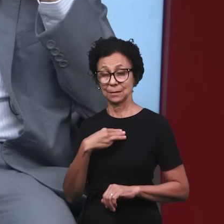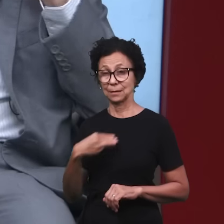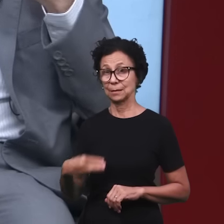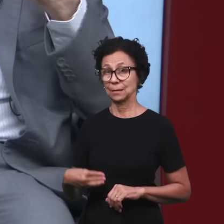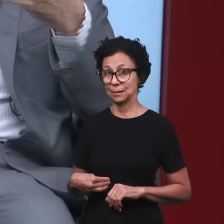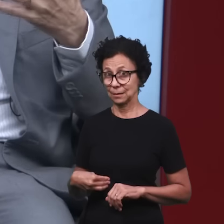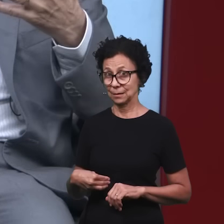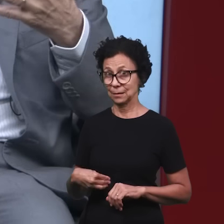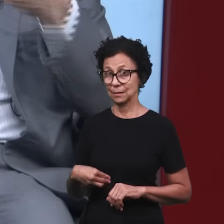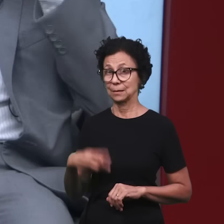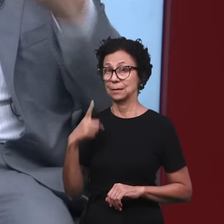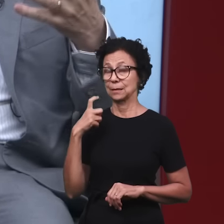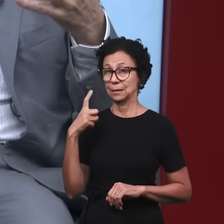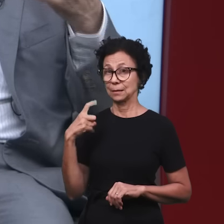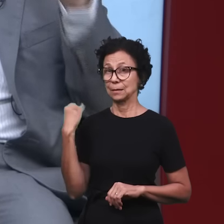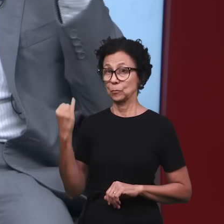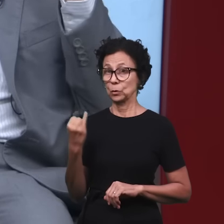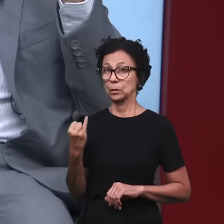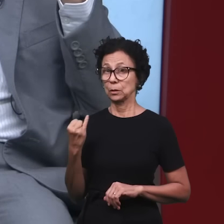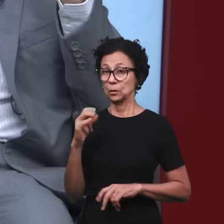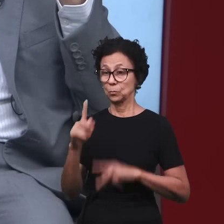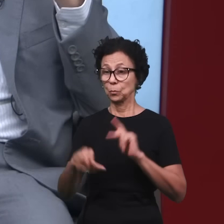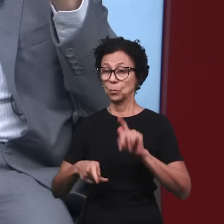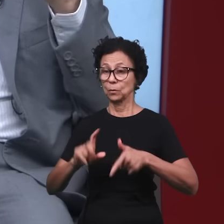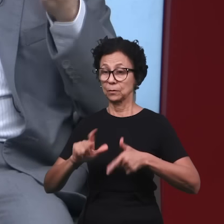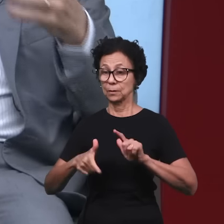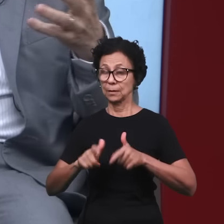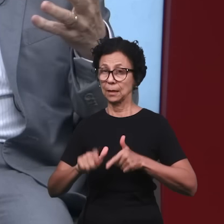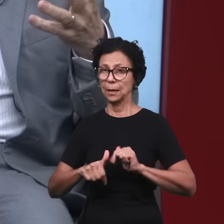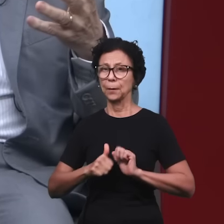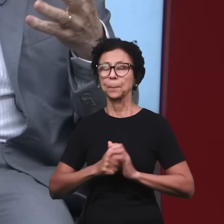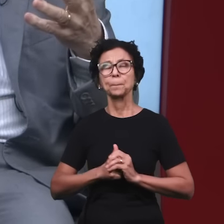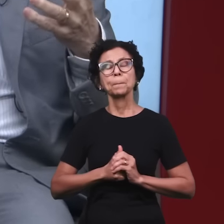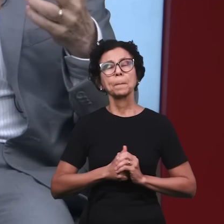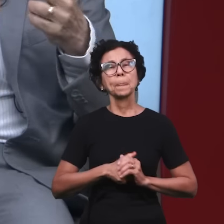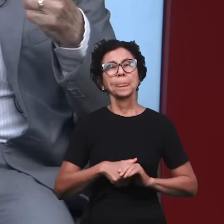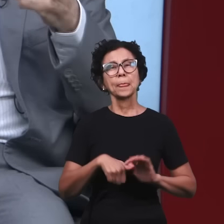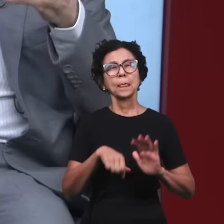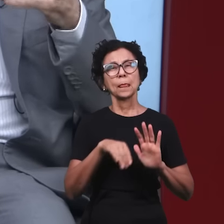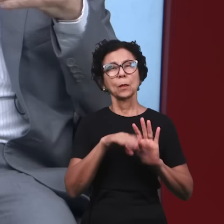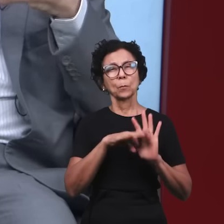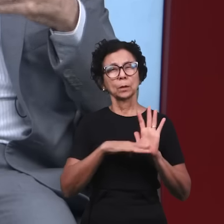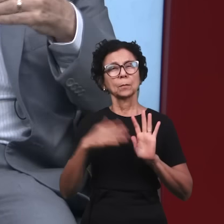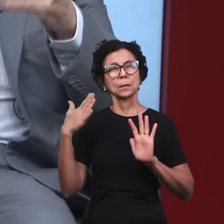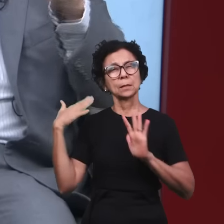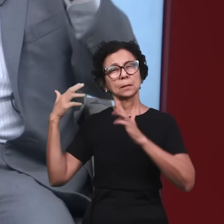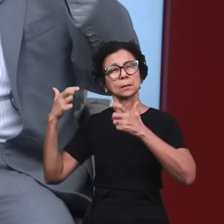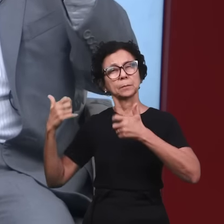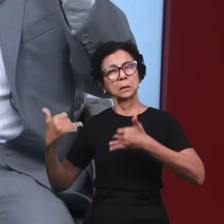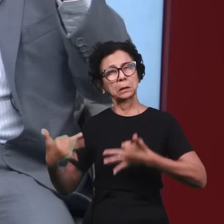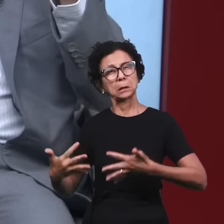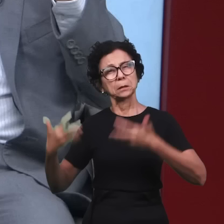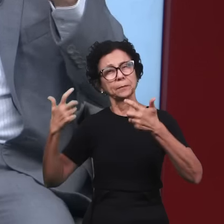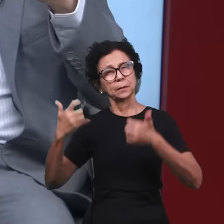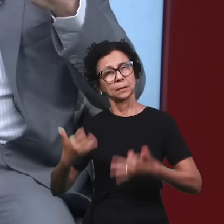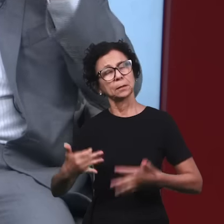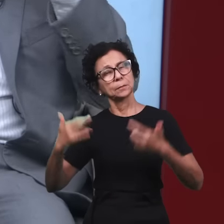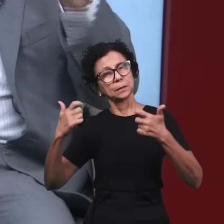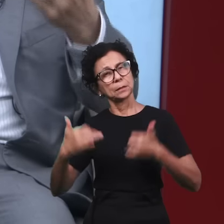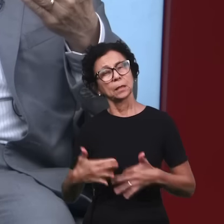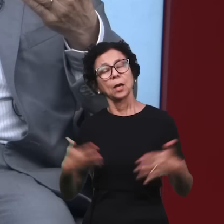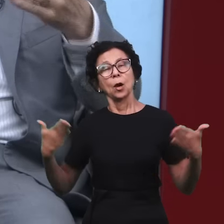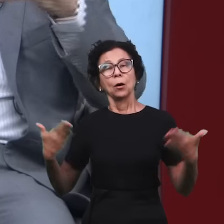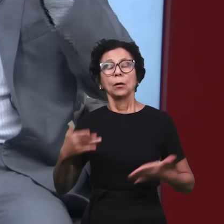muito interessante e importante na vida de Israel. No episódio passado já falamos bastante coisa e vamos